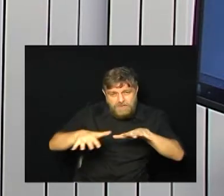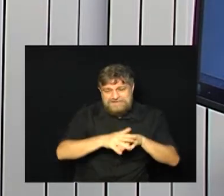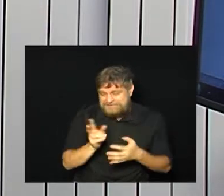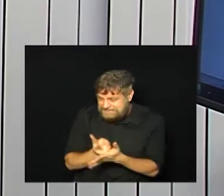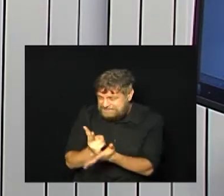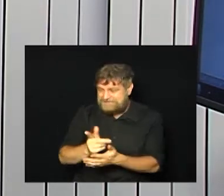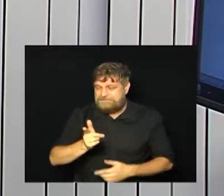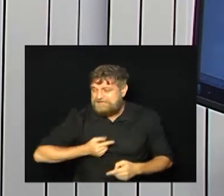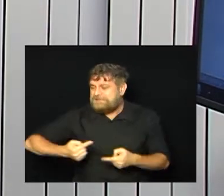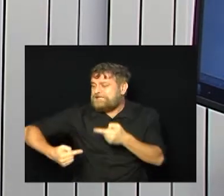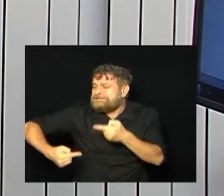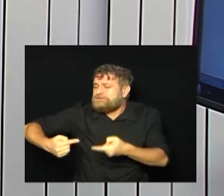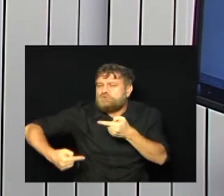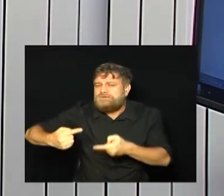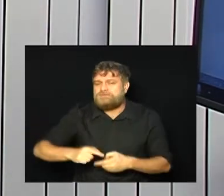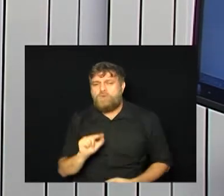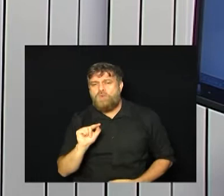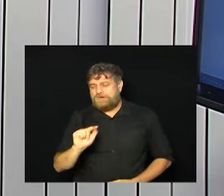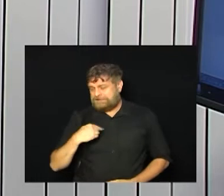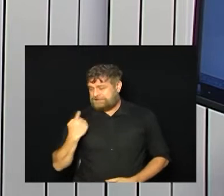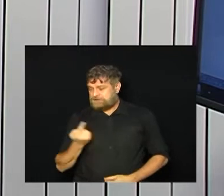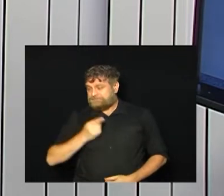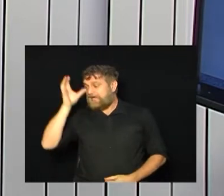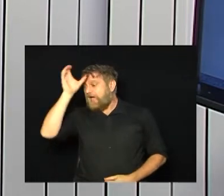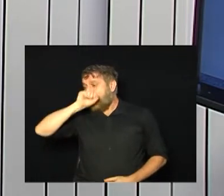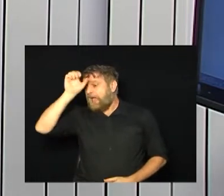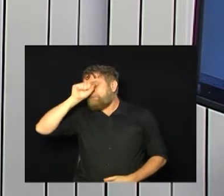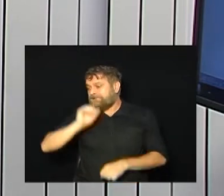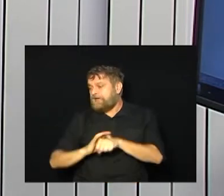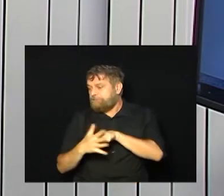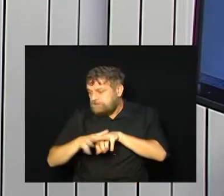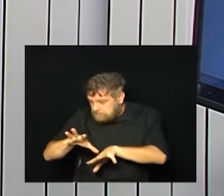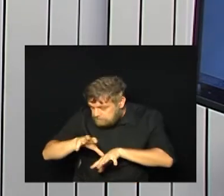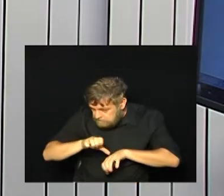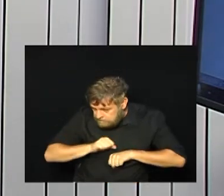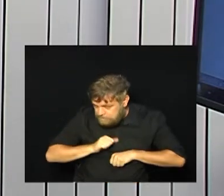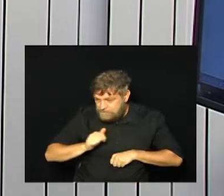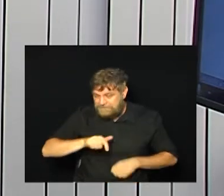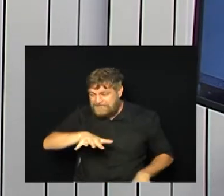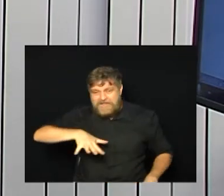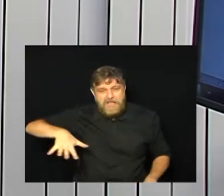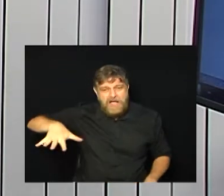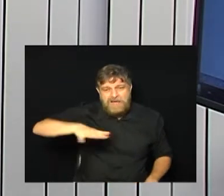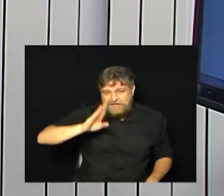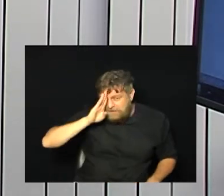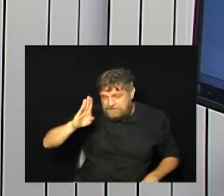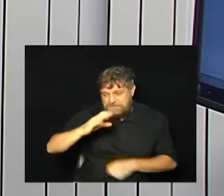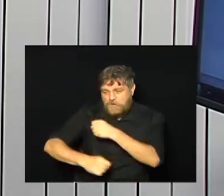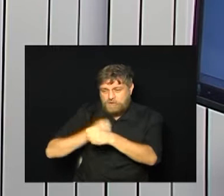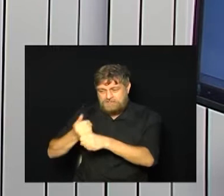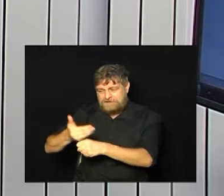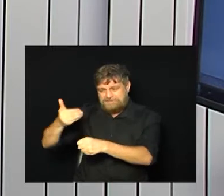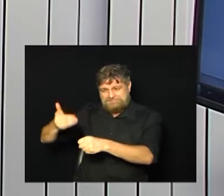aquela discussão, né, do que temos que aprender com a pandemia. Há um certo segmento, principalmente no ano passado eu